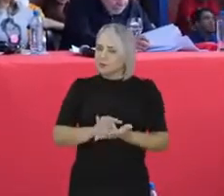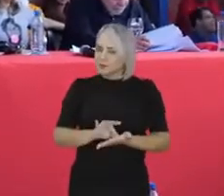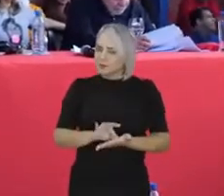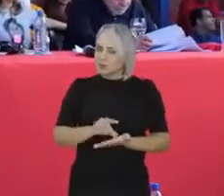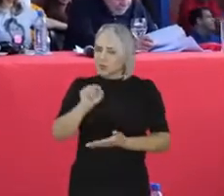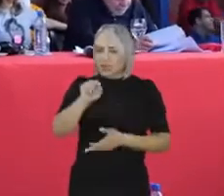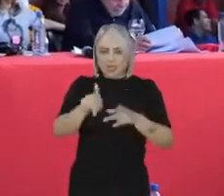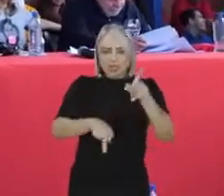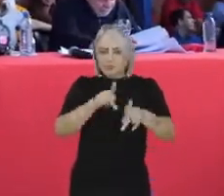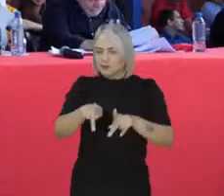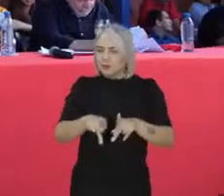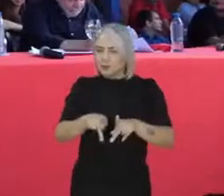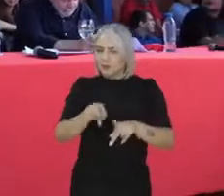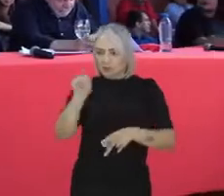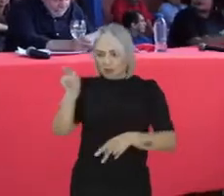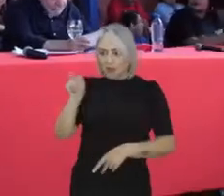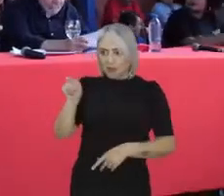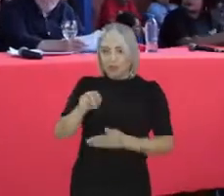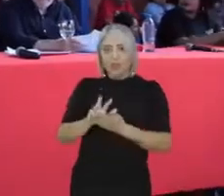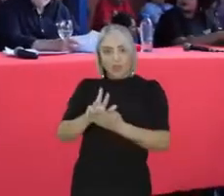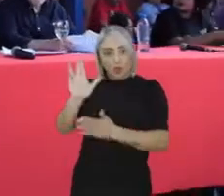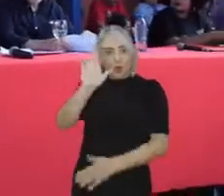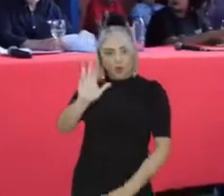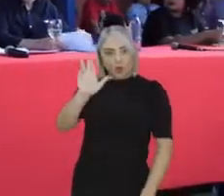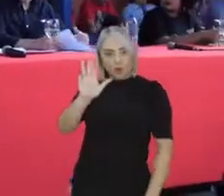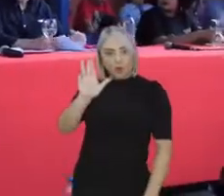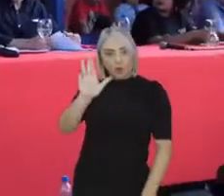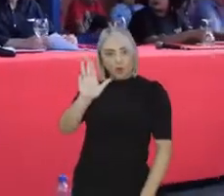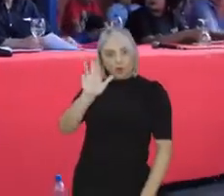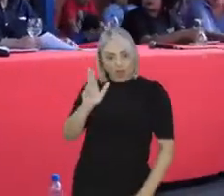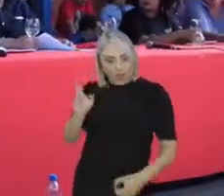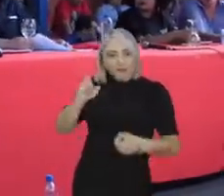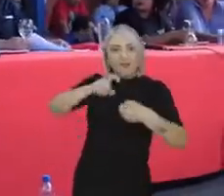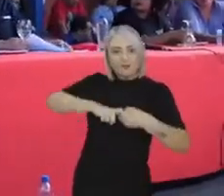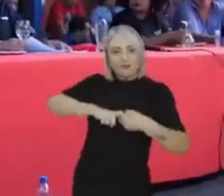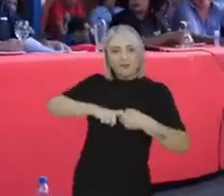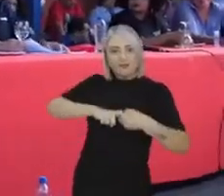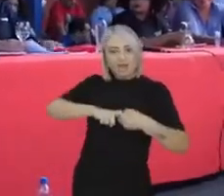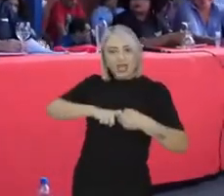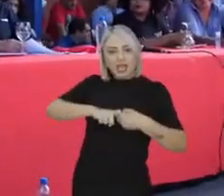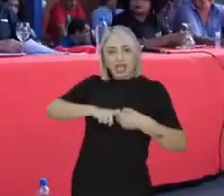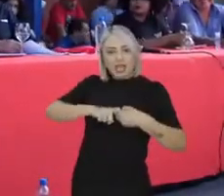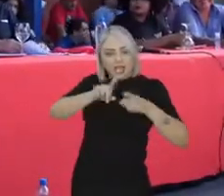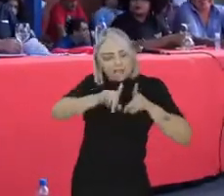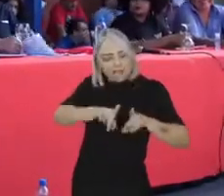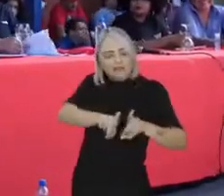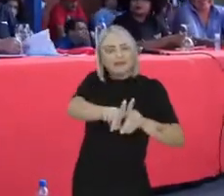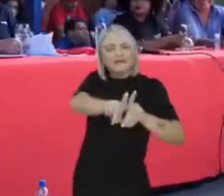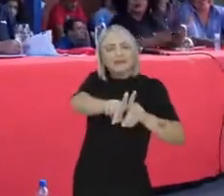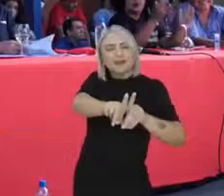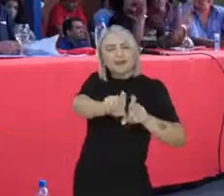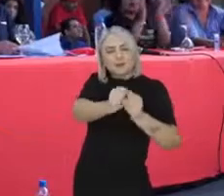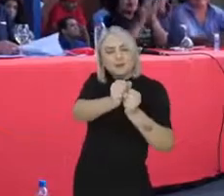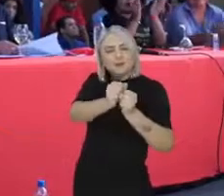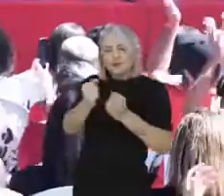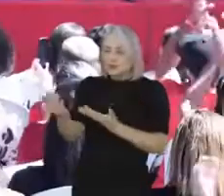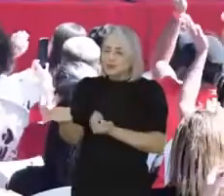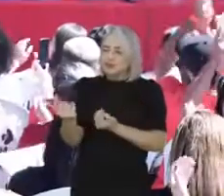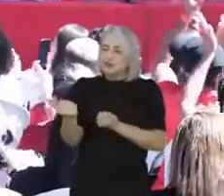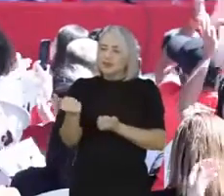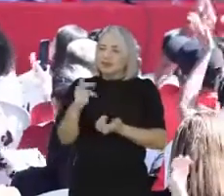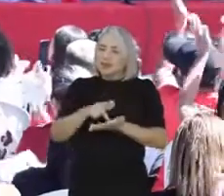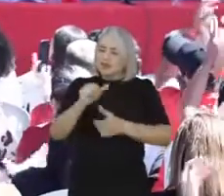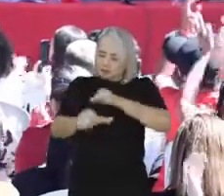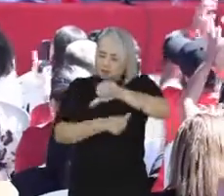esperar. O Lula está chegando, mas do lado dele, não atrás dele, está chegando uma juventude para valer, vai mudar o Brasil.